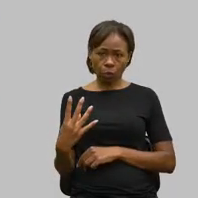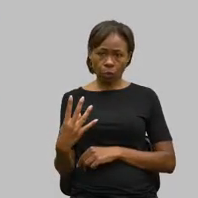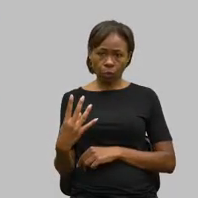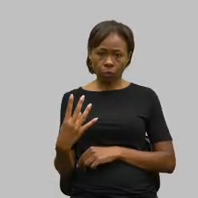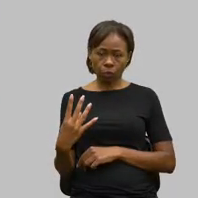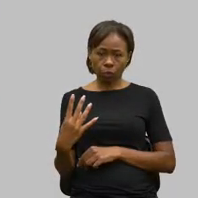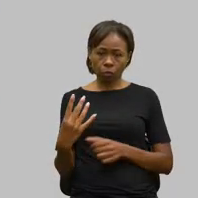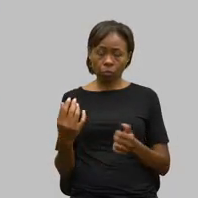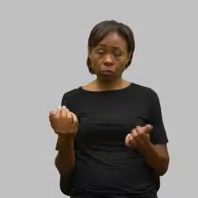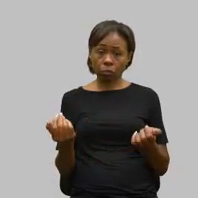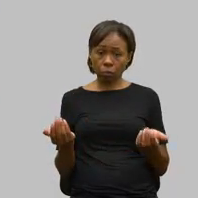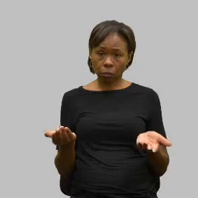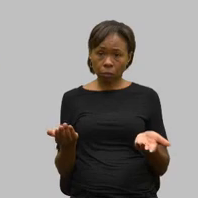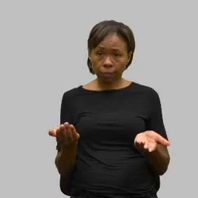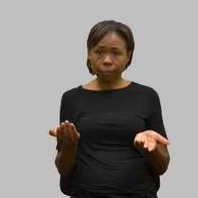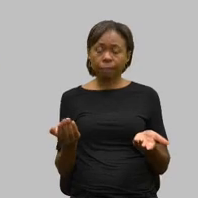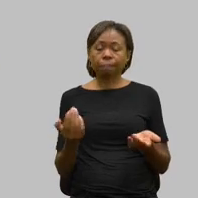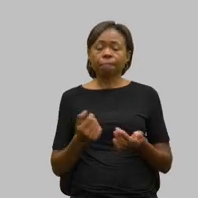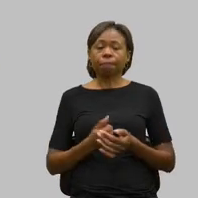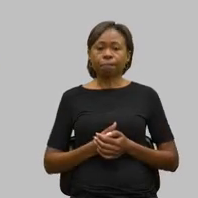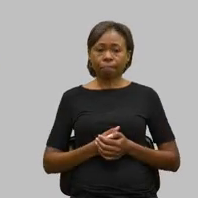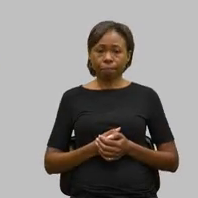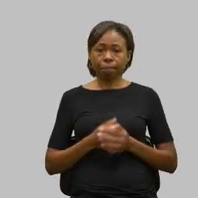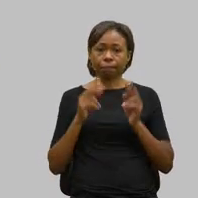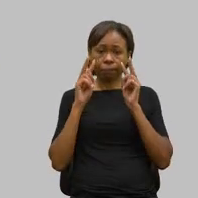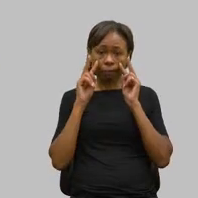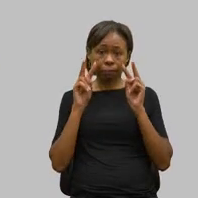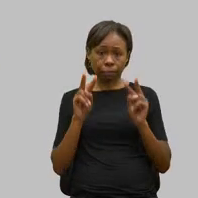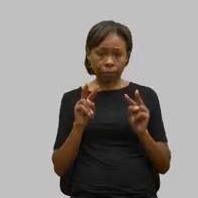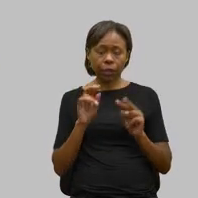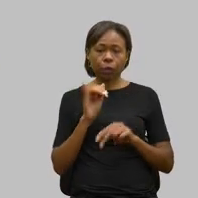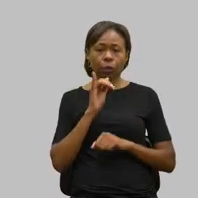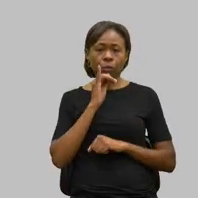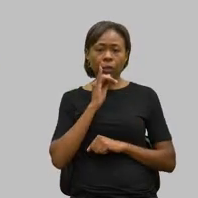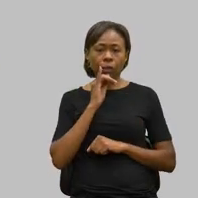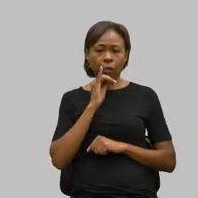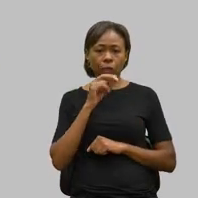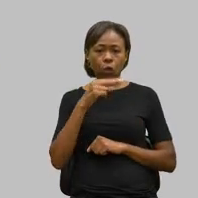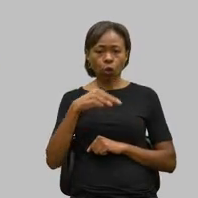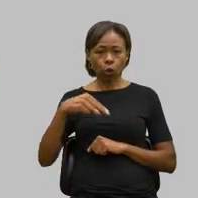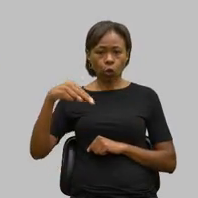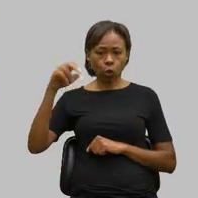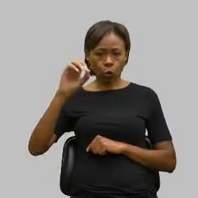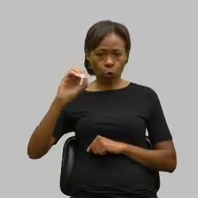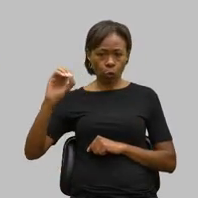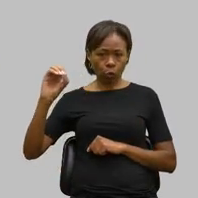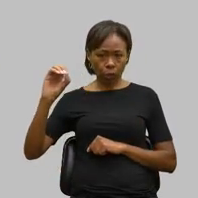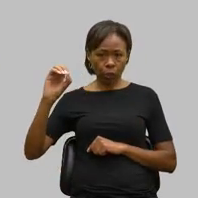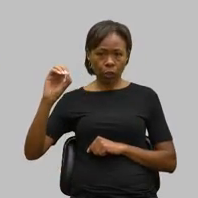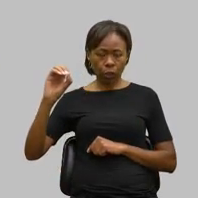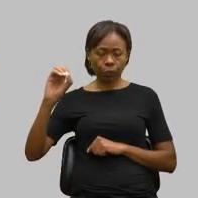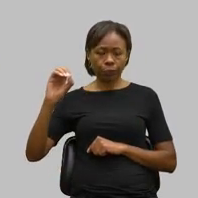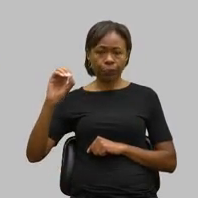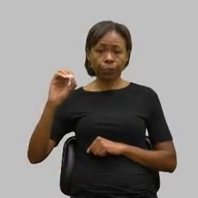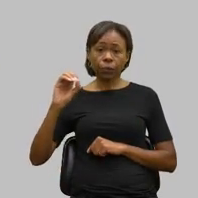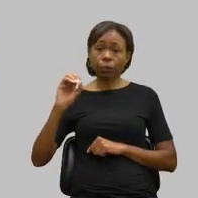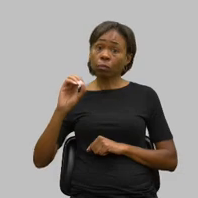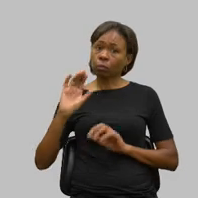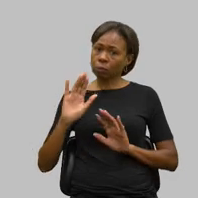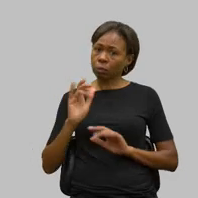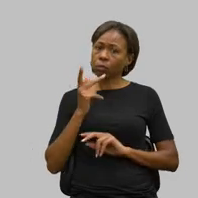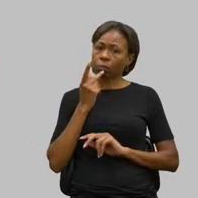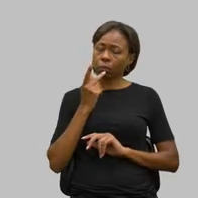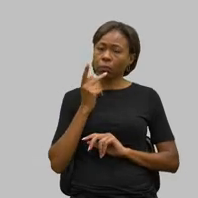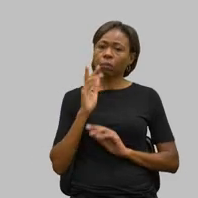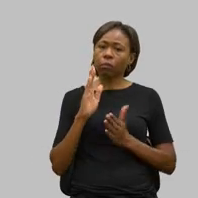Então, a gente vê, por exemplo, o Noroeste, e aí eu quero até dizer que teve uma